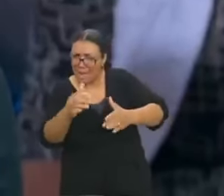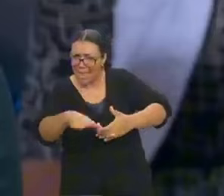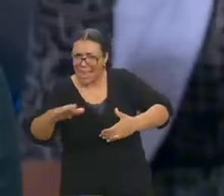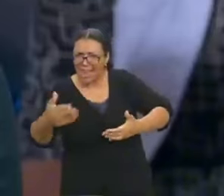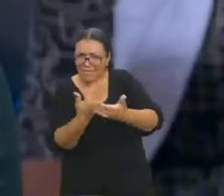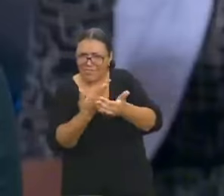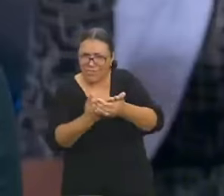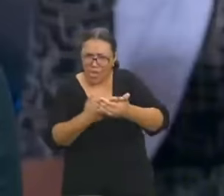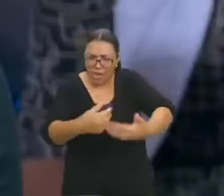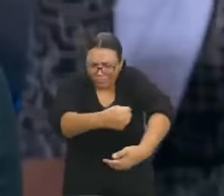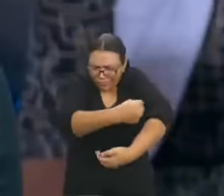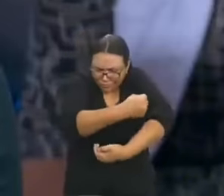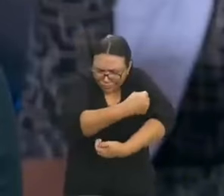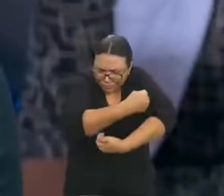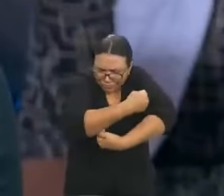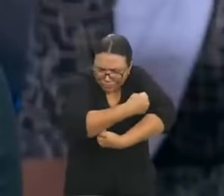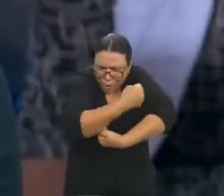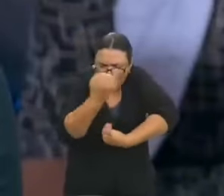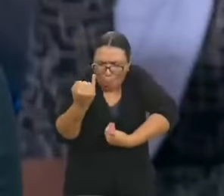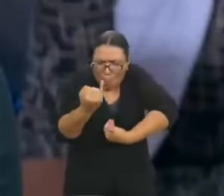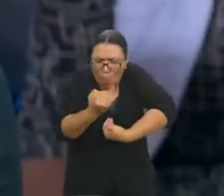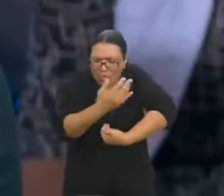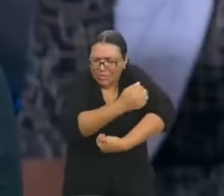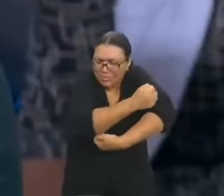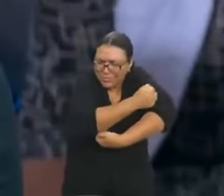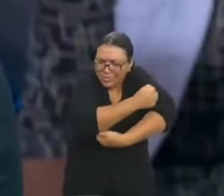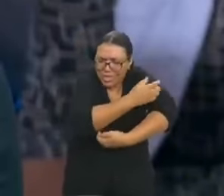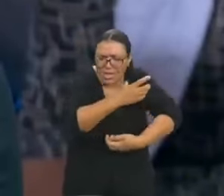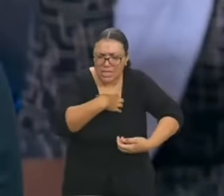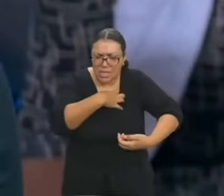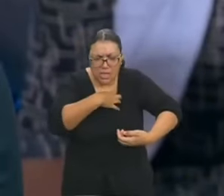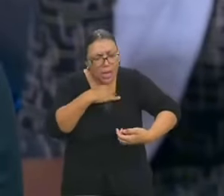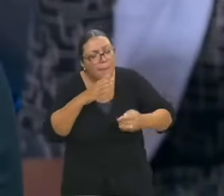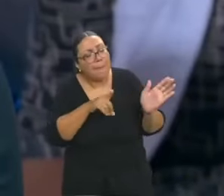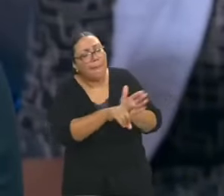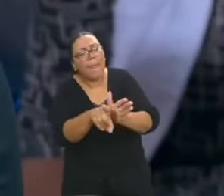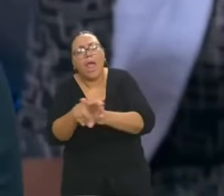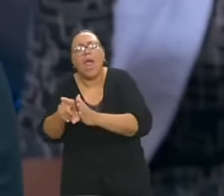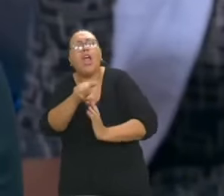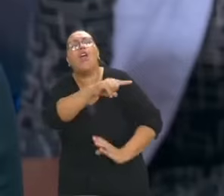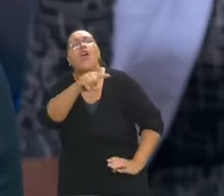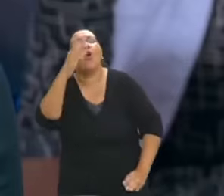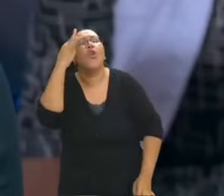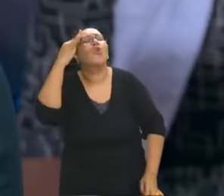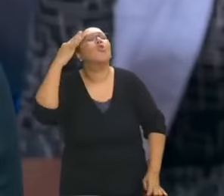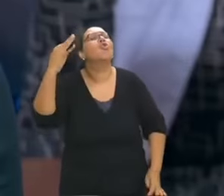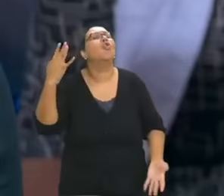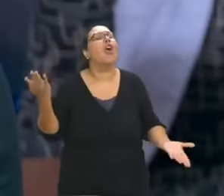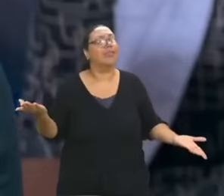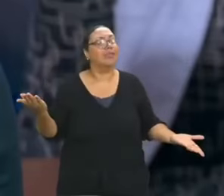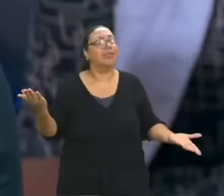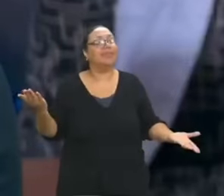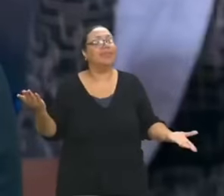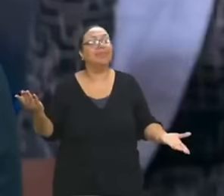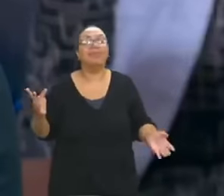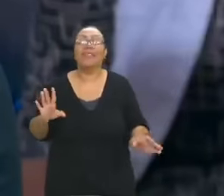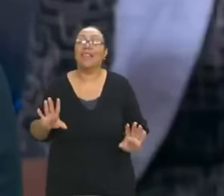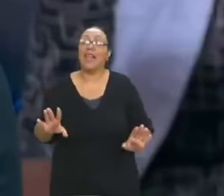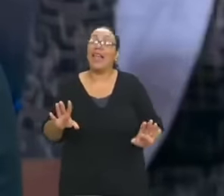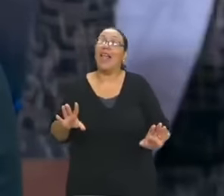fizemos uma dinâmica com eles para falar quais são os seus sonhos. E as crianças começaram a trazer os sonhos. E os sonhos